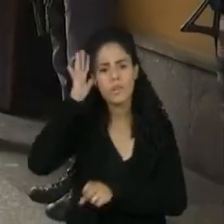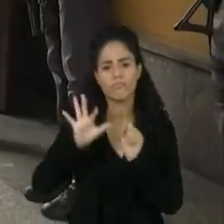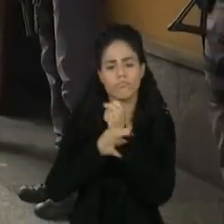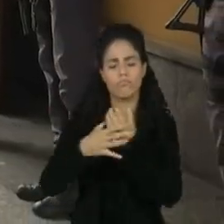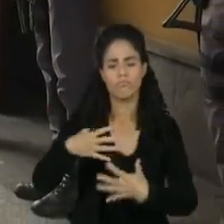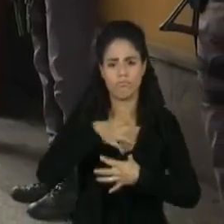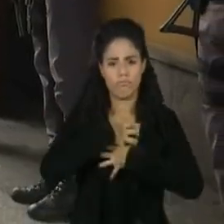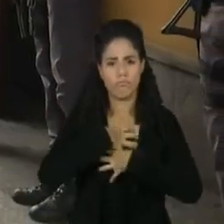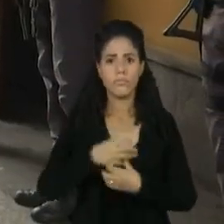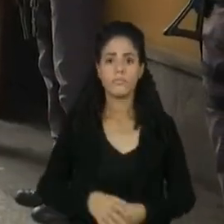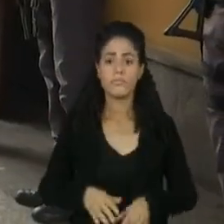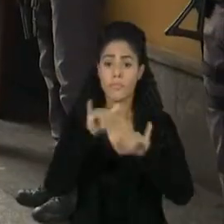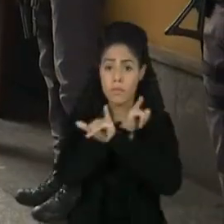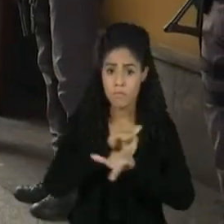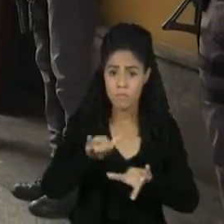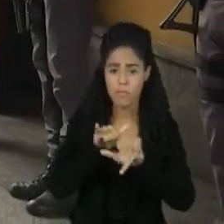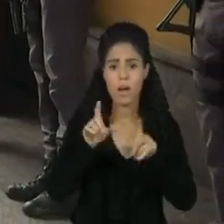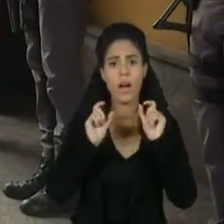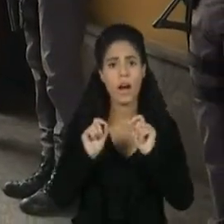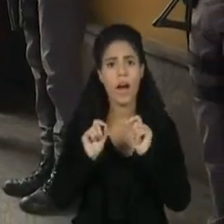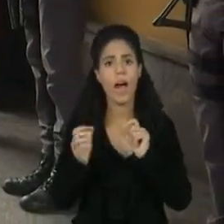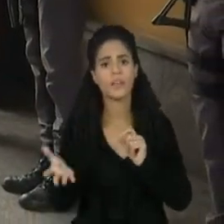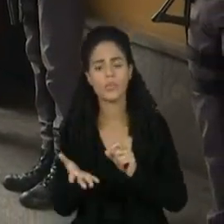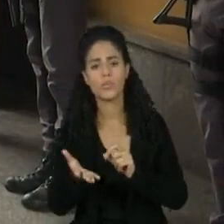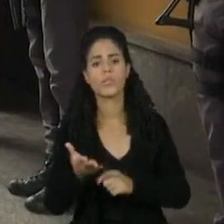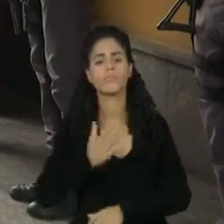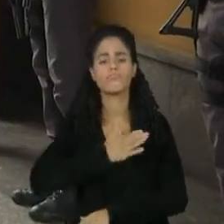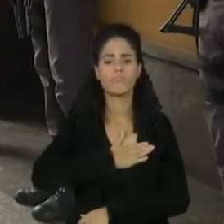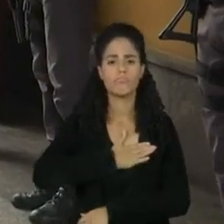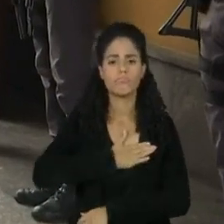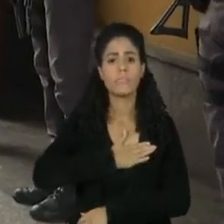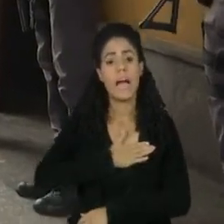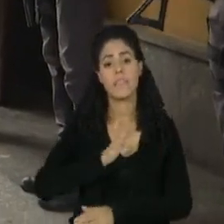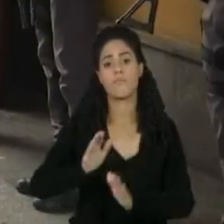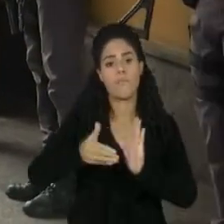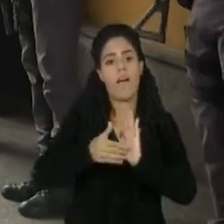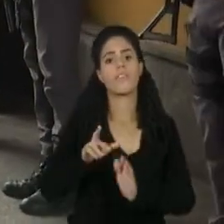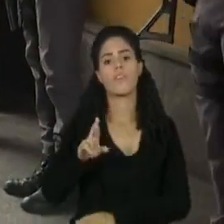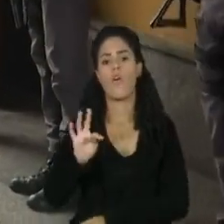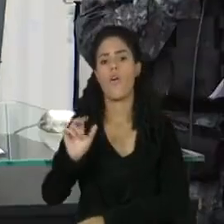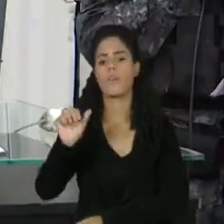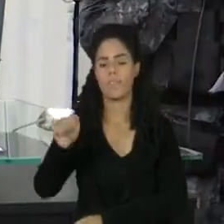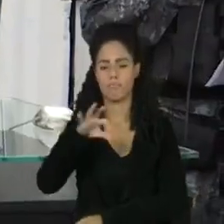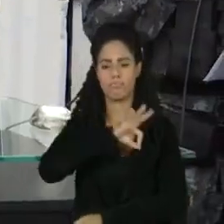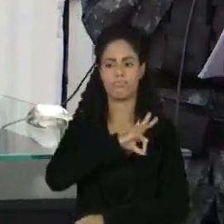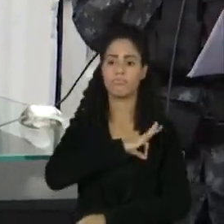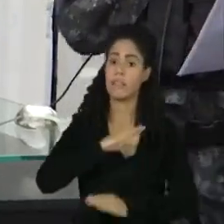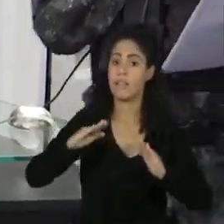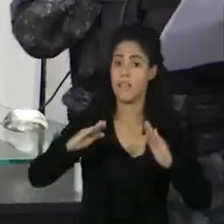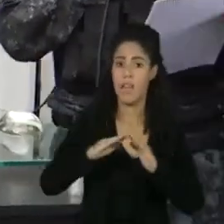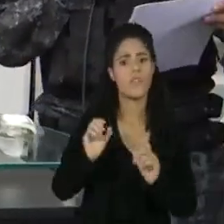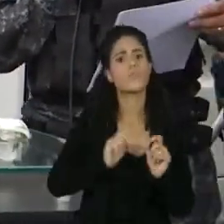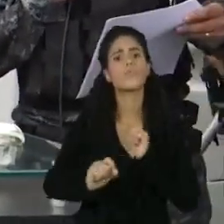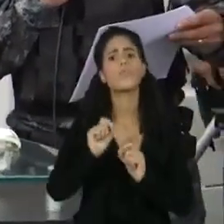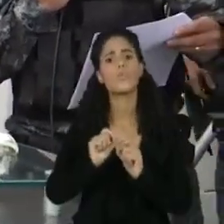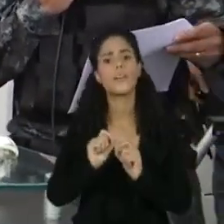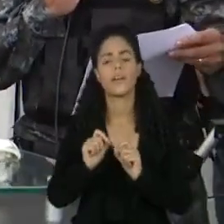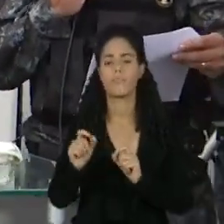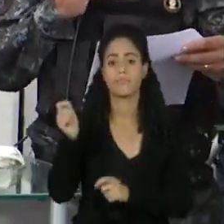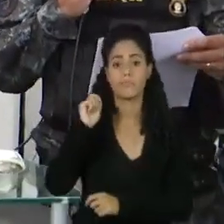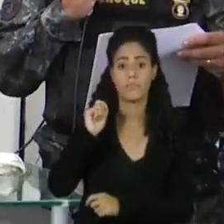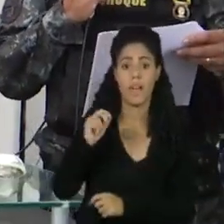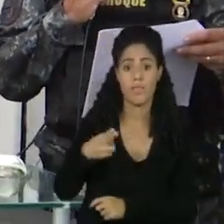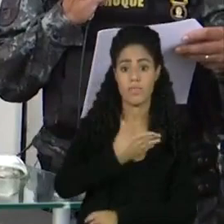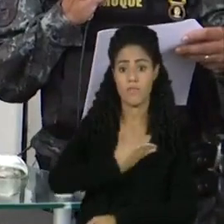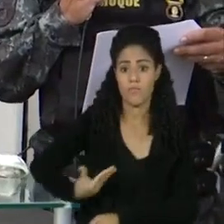os anúncios aconteceram durante solenidade na sede da Rota o Paulista em que o governador Rodrigo